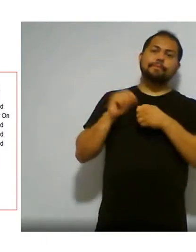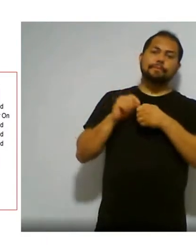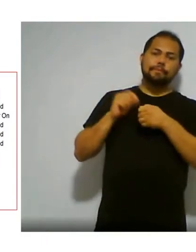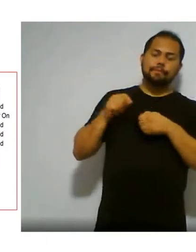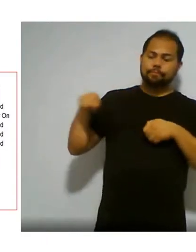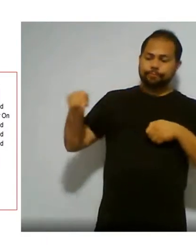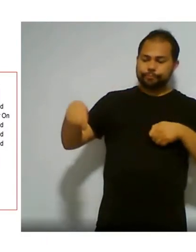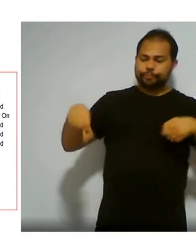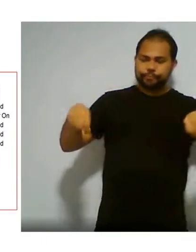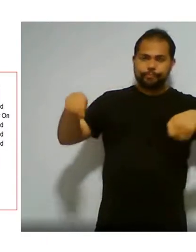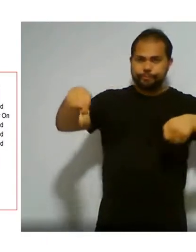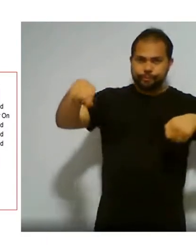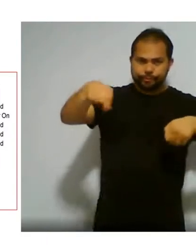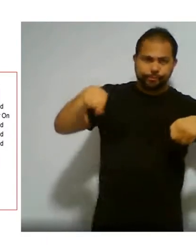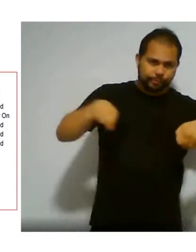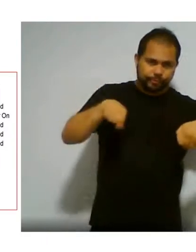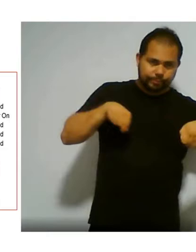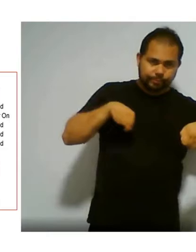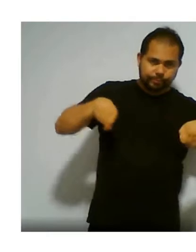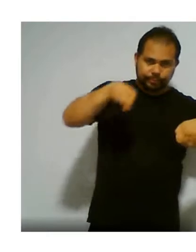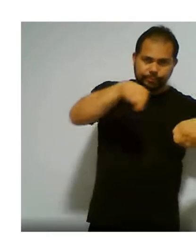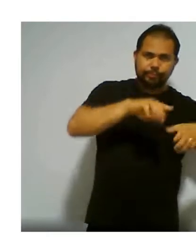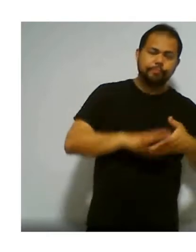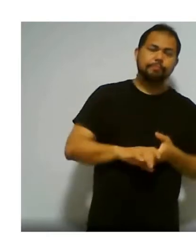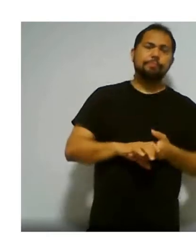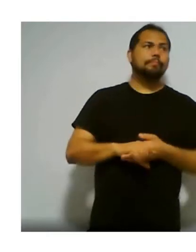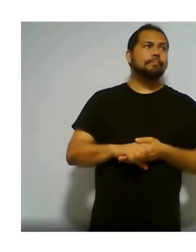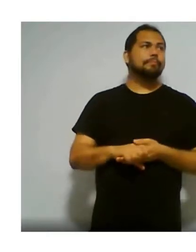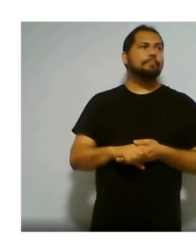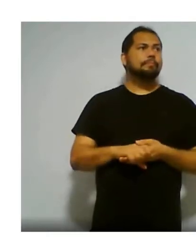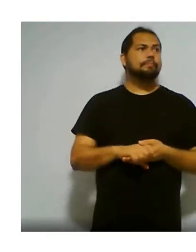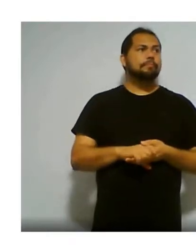encaixe aqui da minha fonte ATX, né?